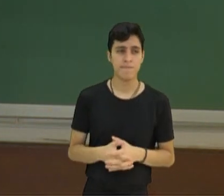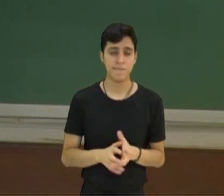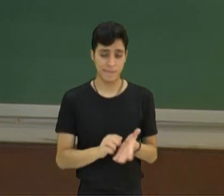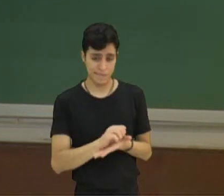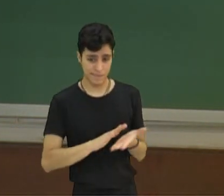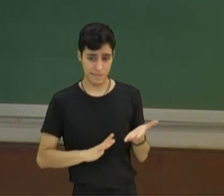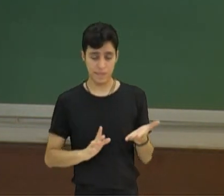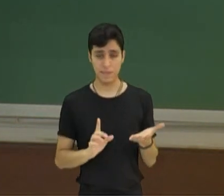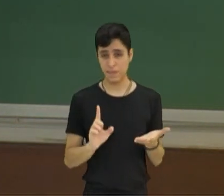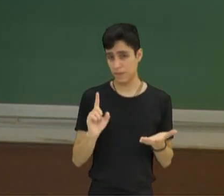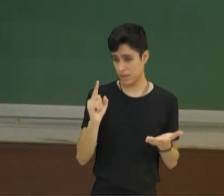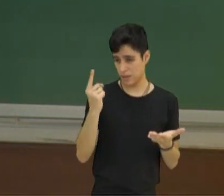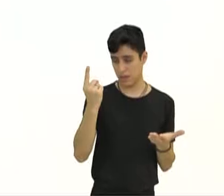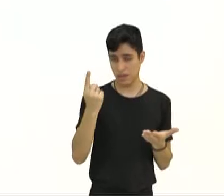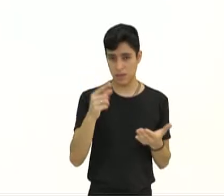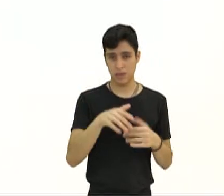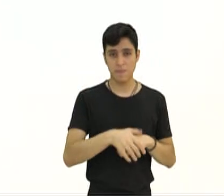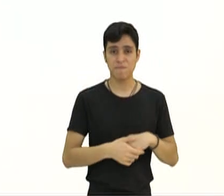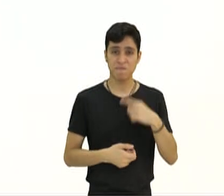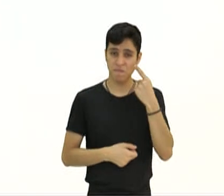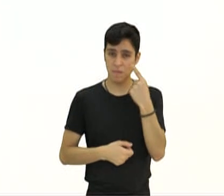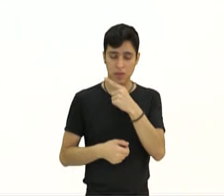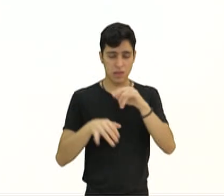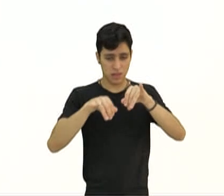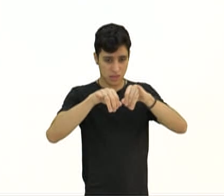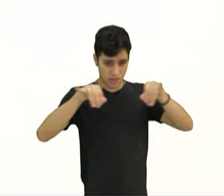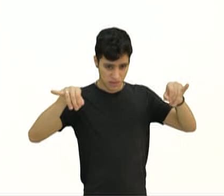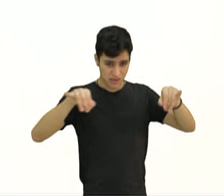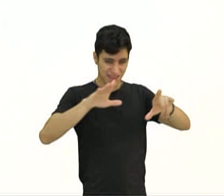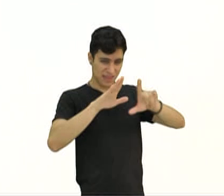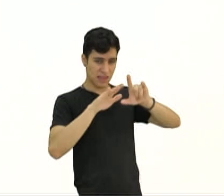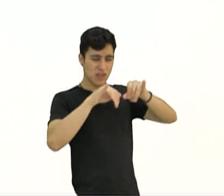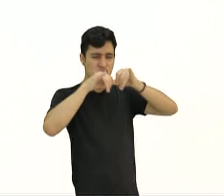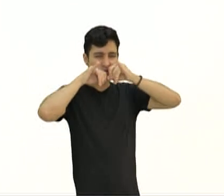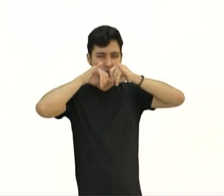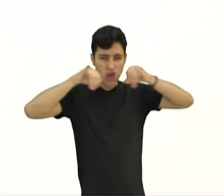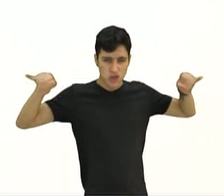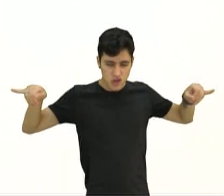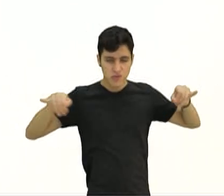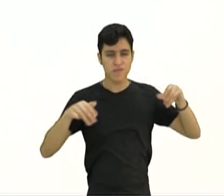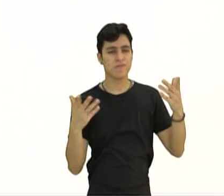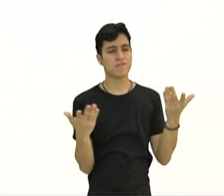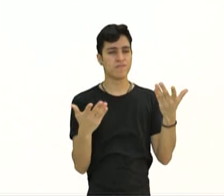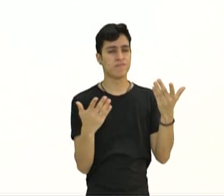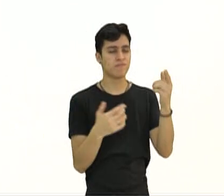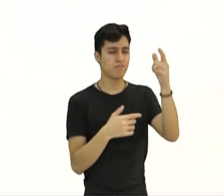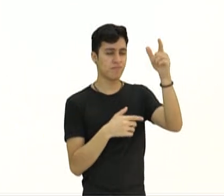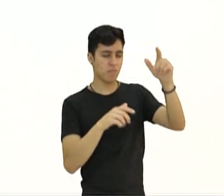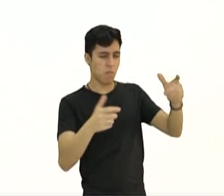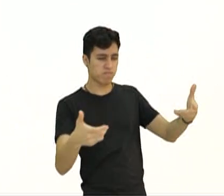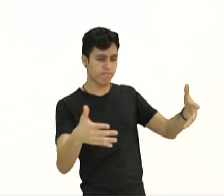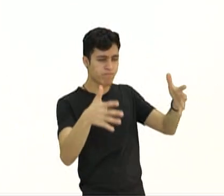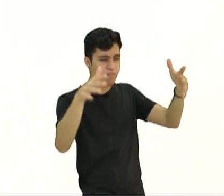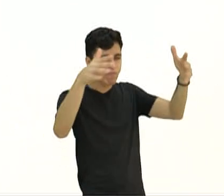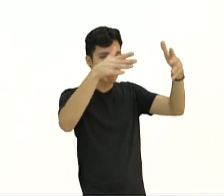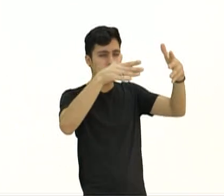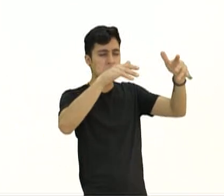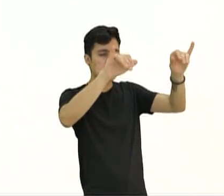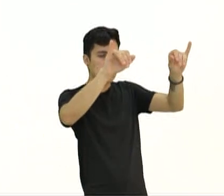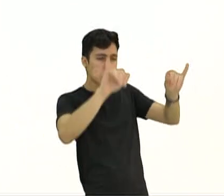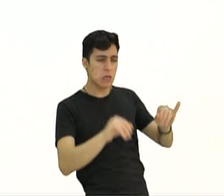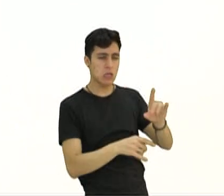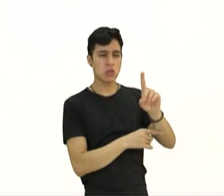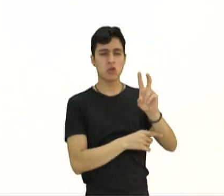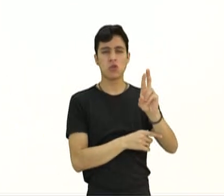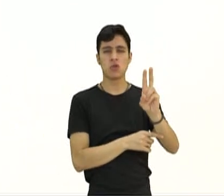Exercício número 1, nós temos aqui a notícia, que vimos ali, né, o título, Estátua de Drummond é pichada no Rio. Qual é o